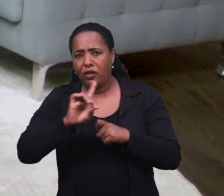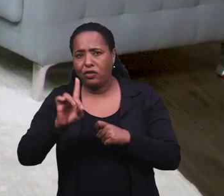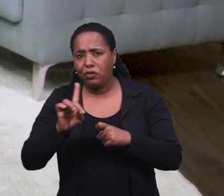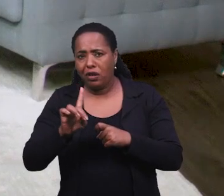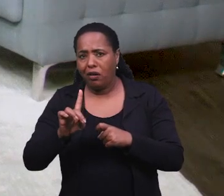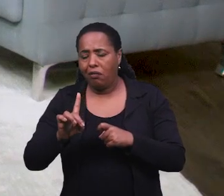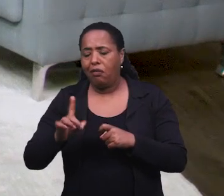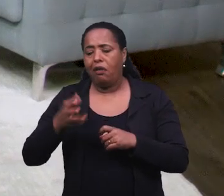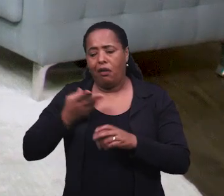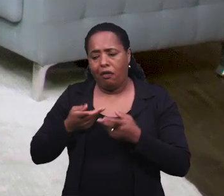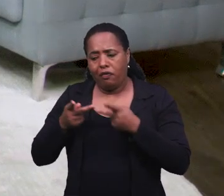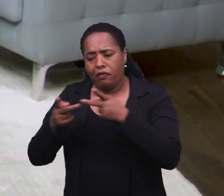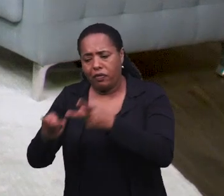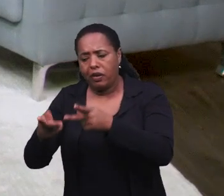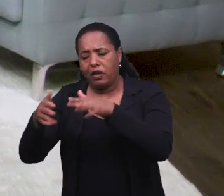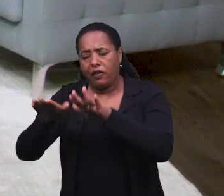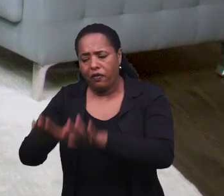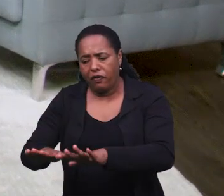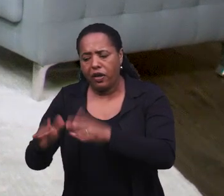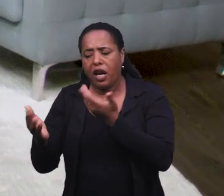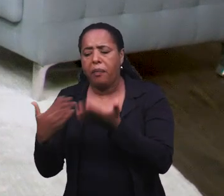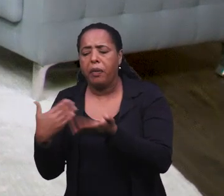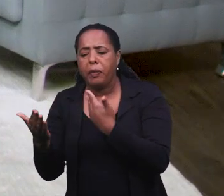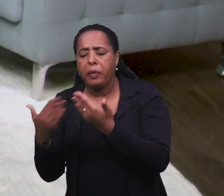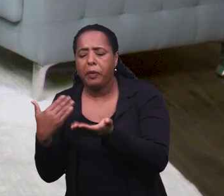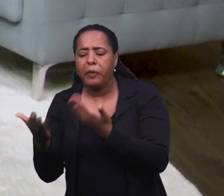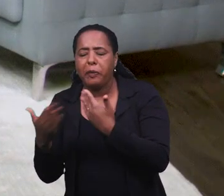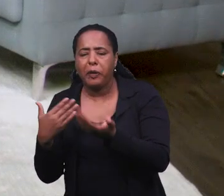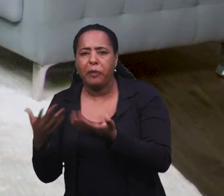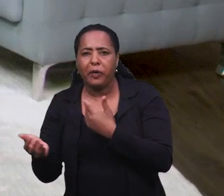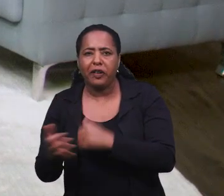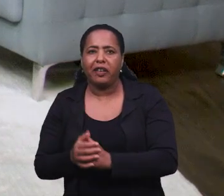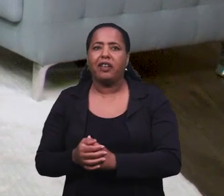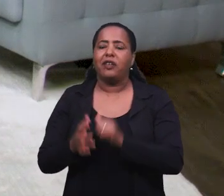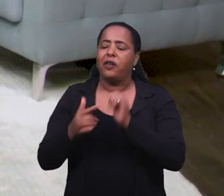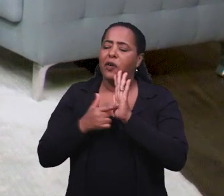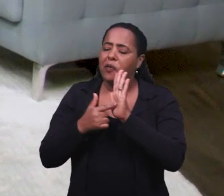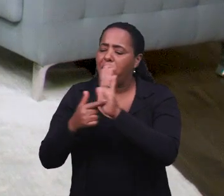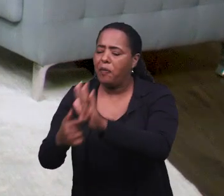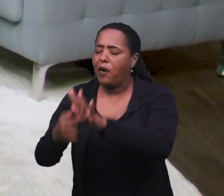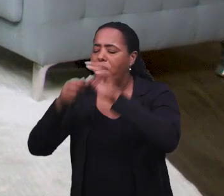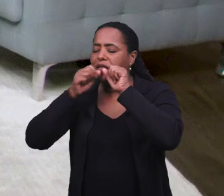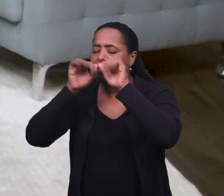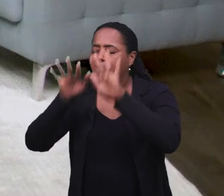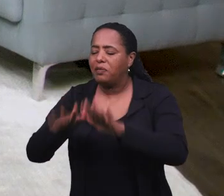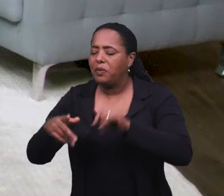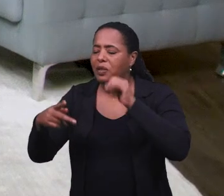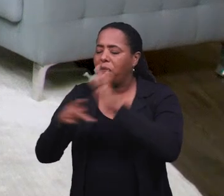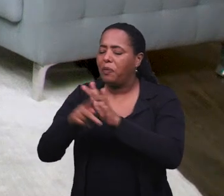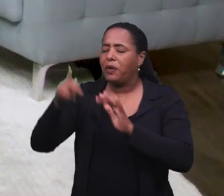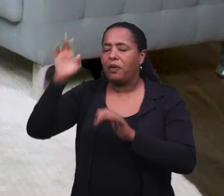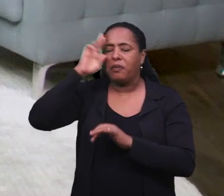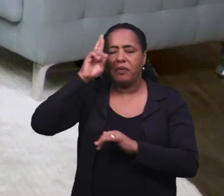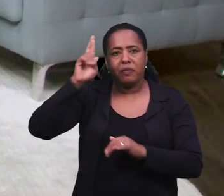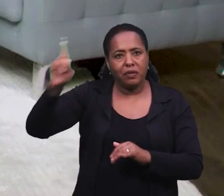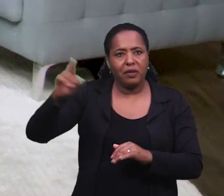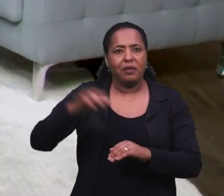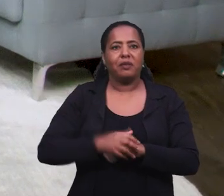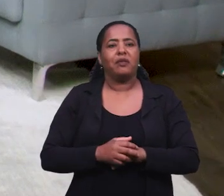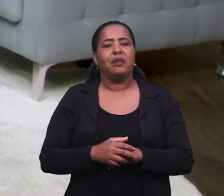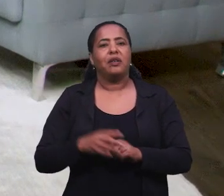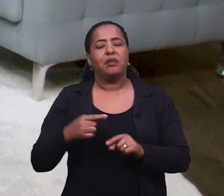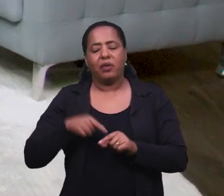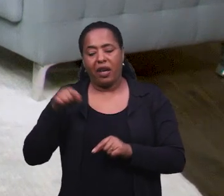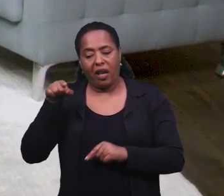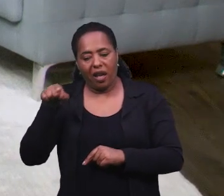porque está acontecendo isso com o mundo e não sei o quê, e o nosso doméstico está ali, precisando da sua atenção, da sua